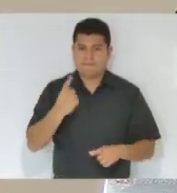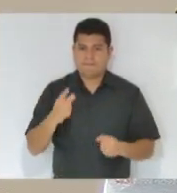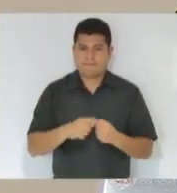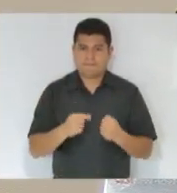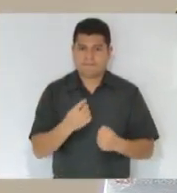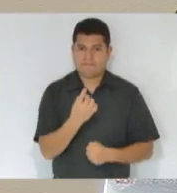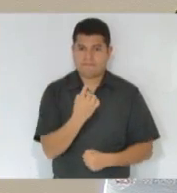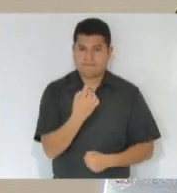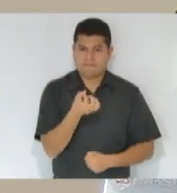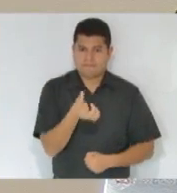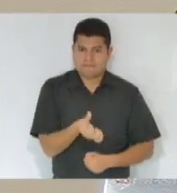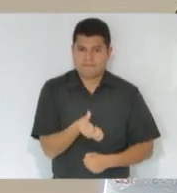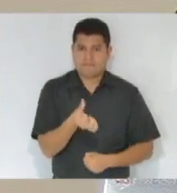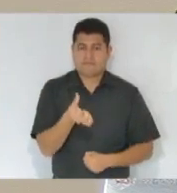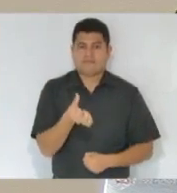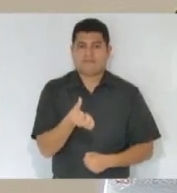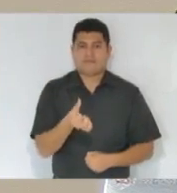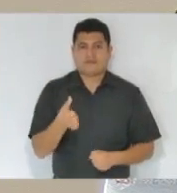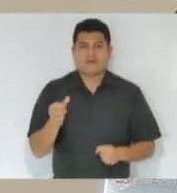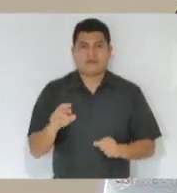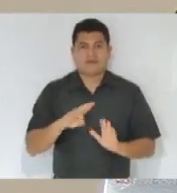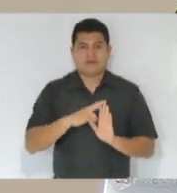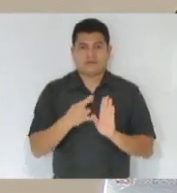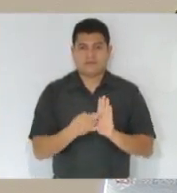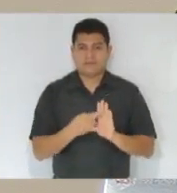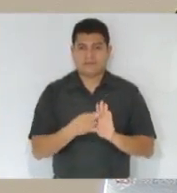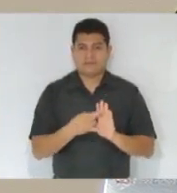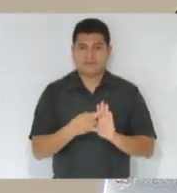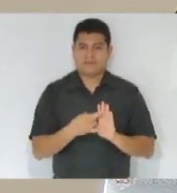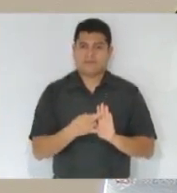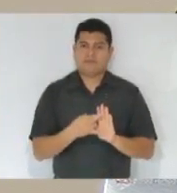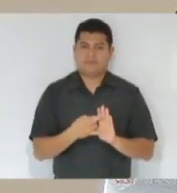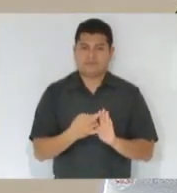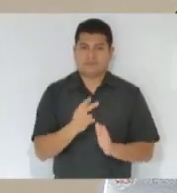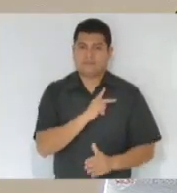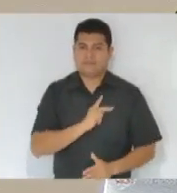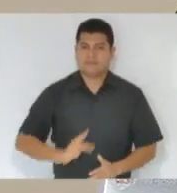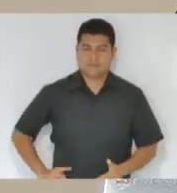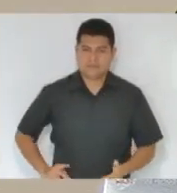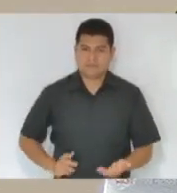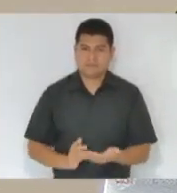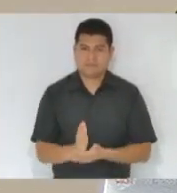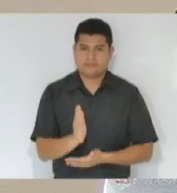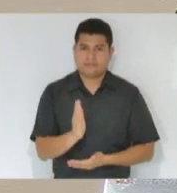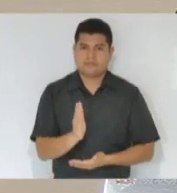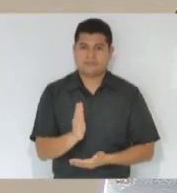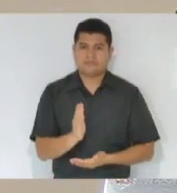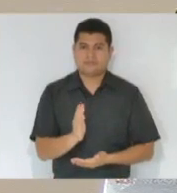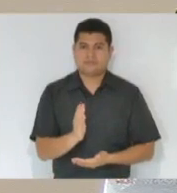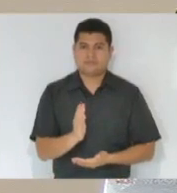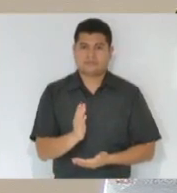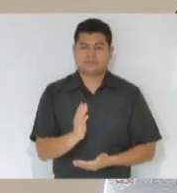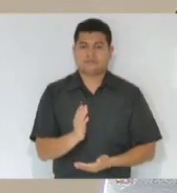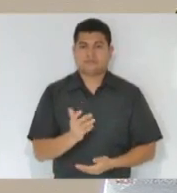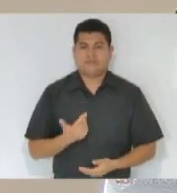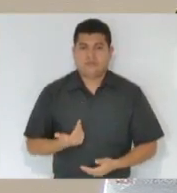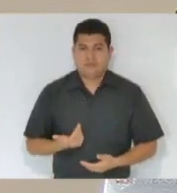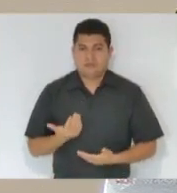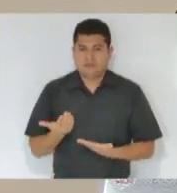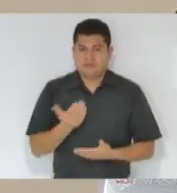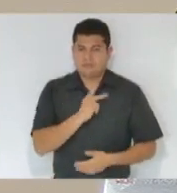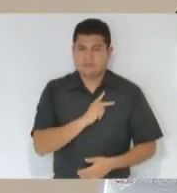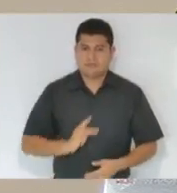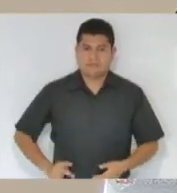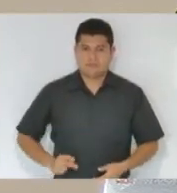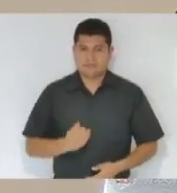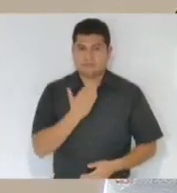artigo 106 do Regimento Interno, o senhor presidente deu-as por aprovada. Expediente. O senhor